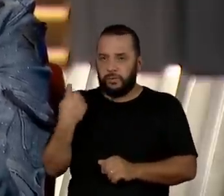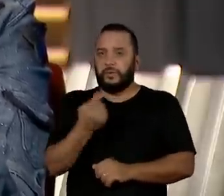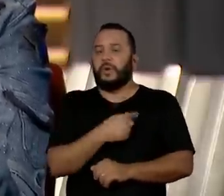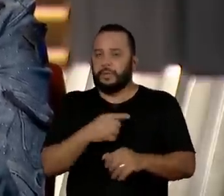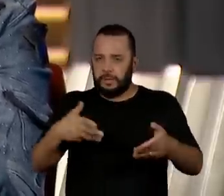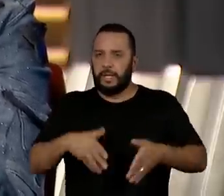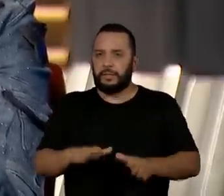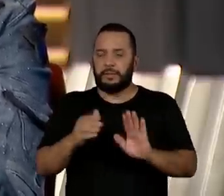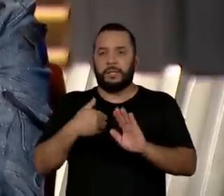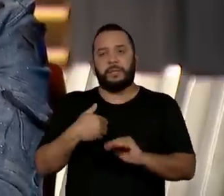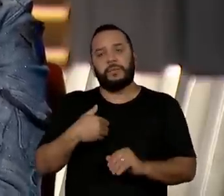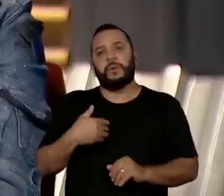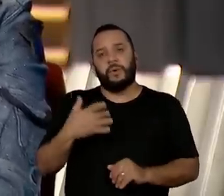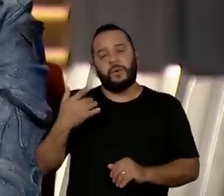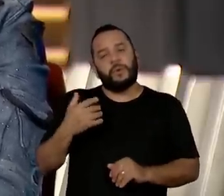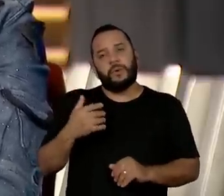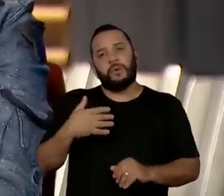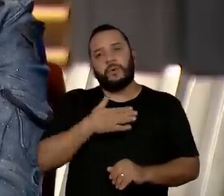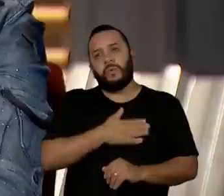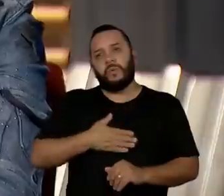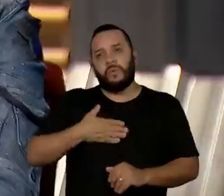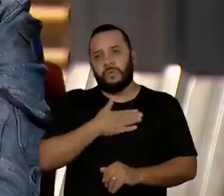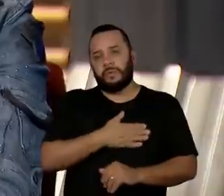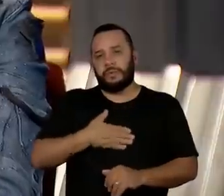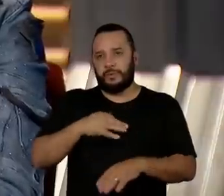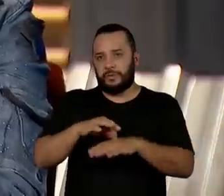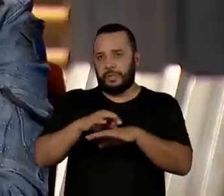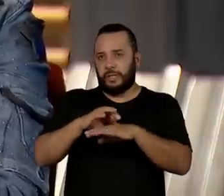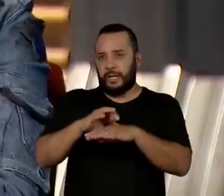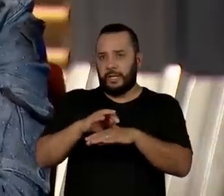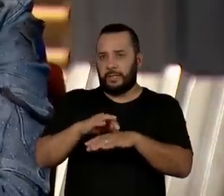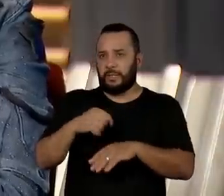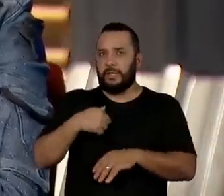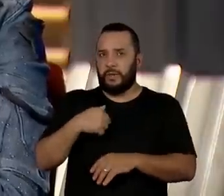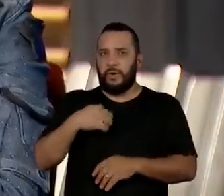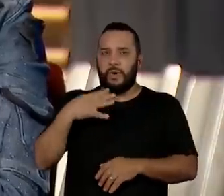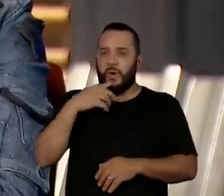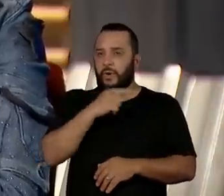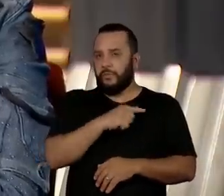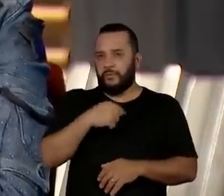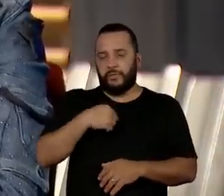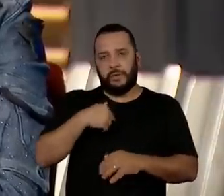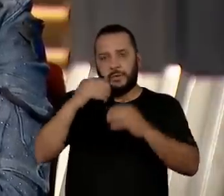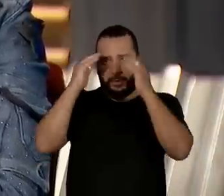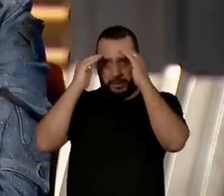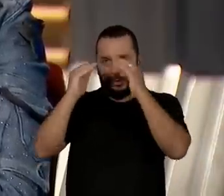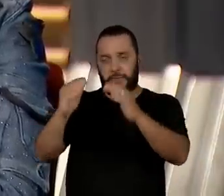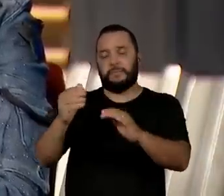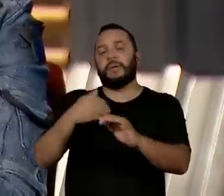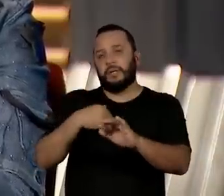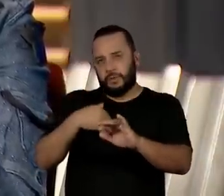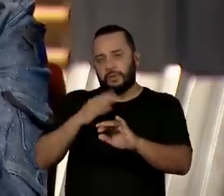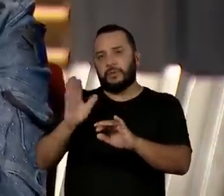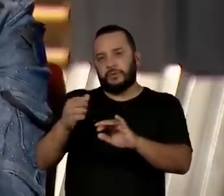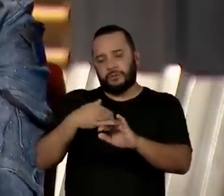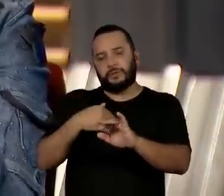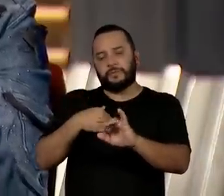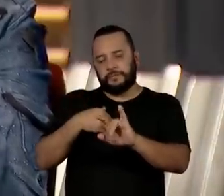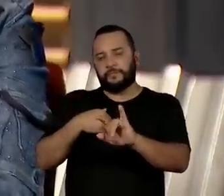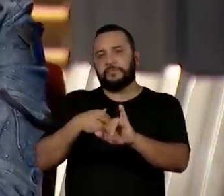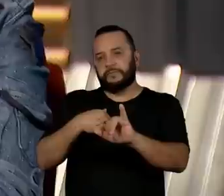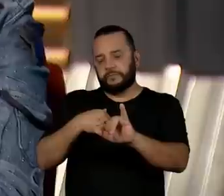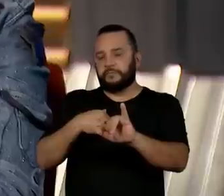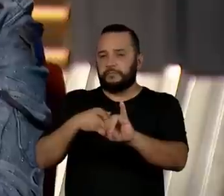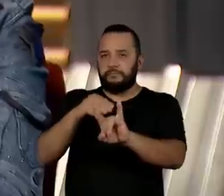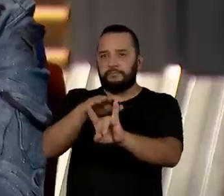nascemos carnívoros e obviamente eu super respeito os veganos e não só respeito como